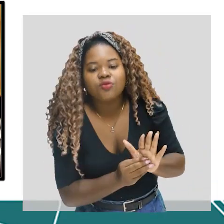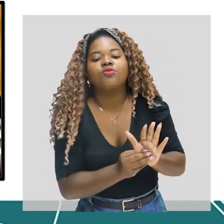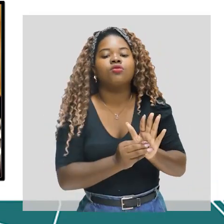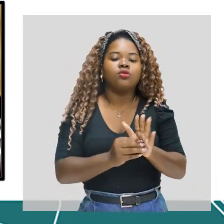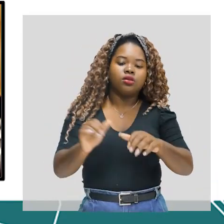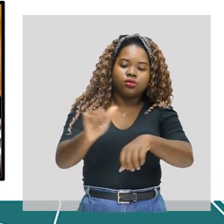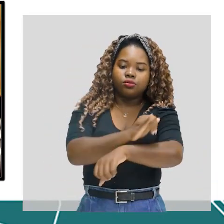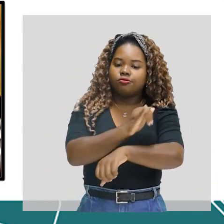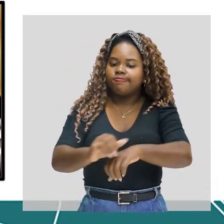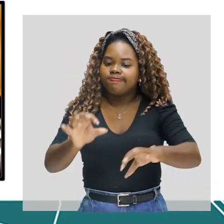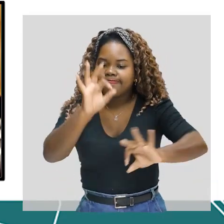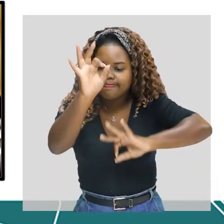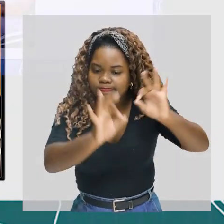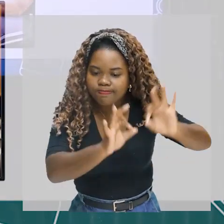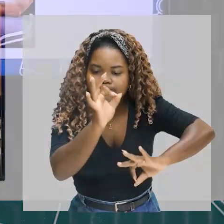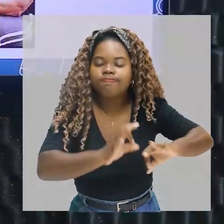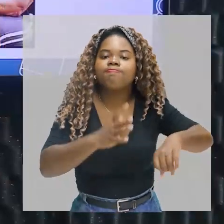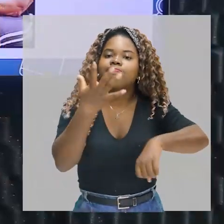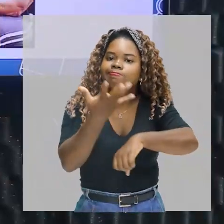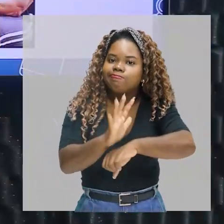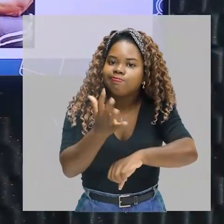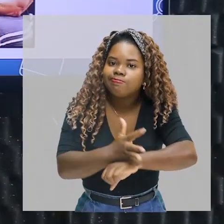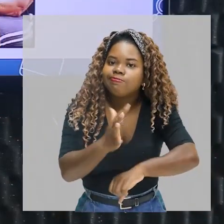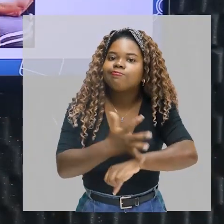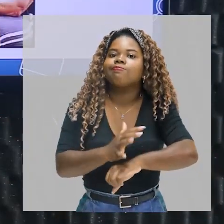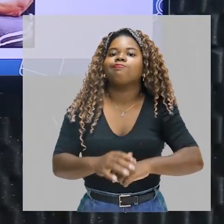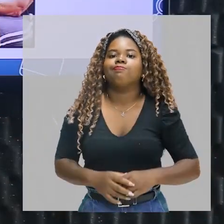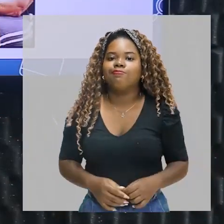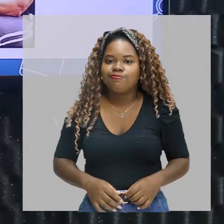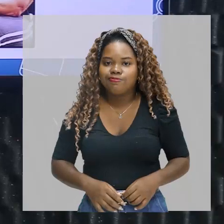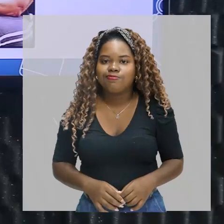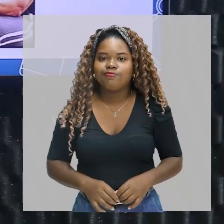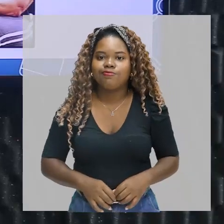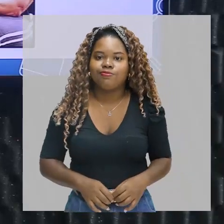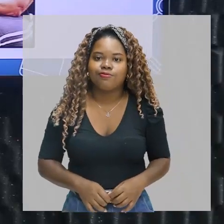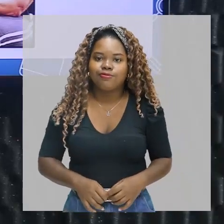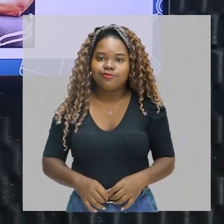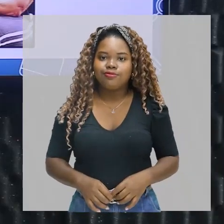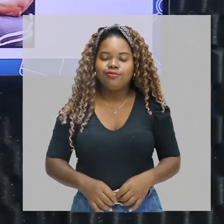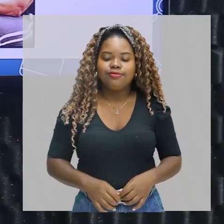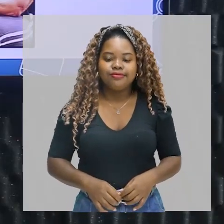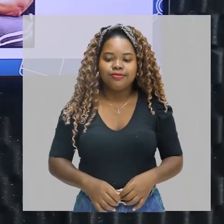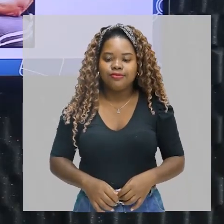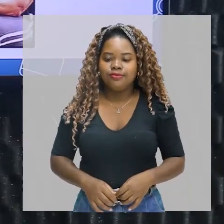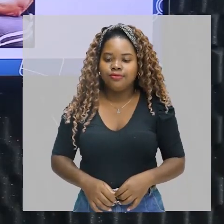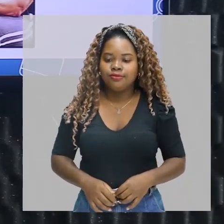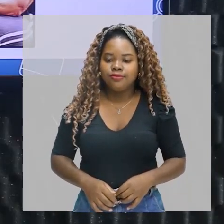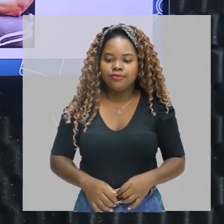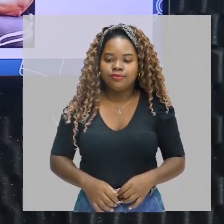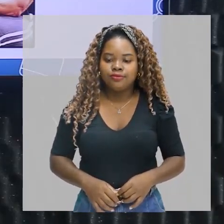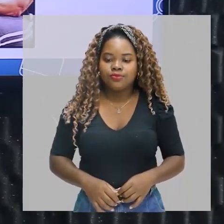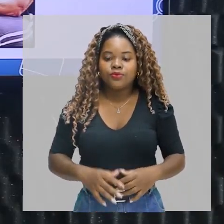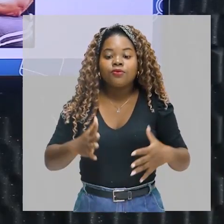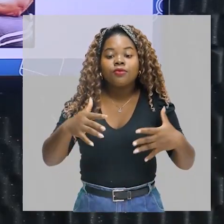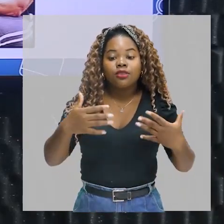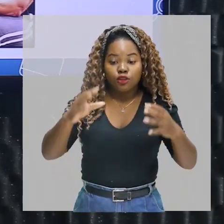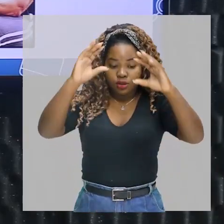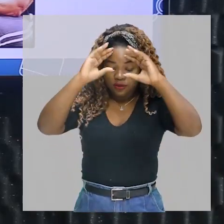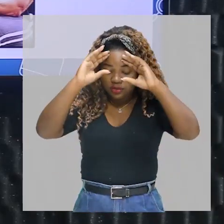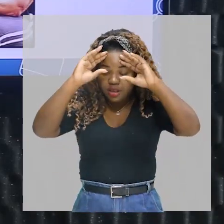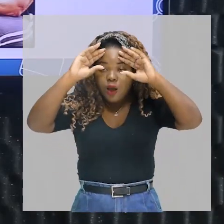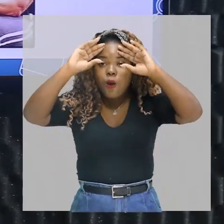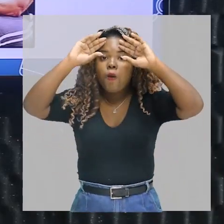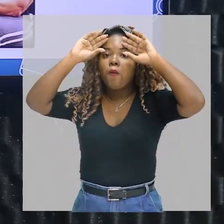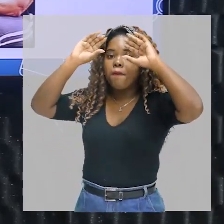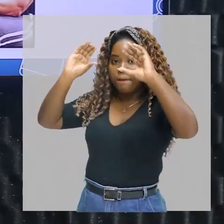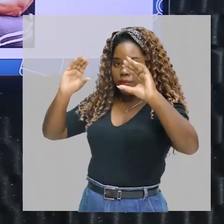os meios e os métodos e a organização dos exercícios físicos. Eles devem ser